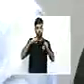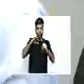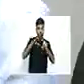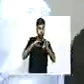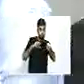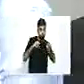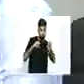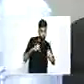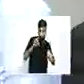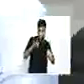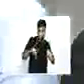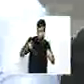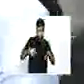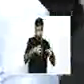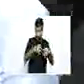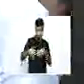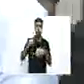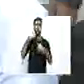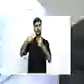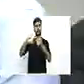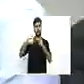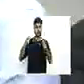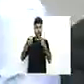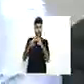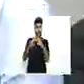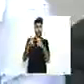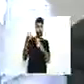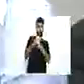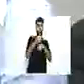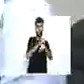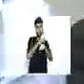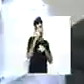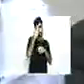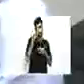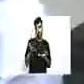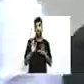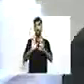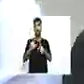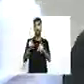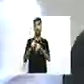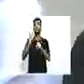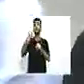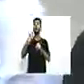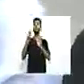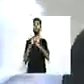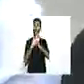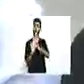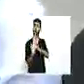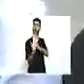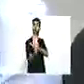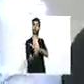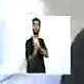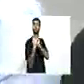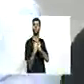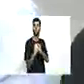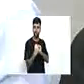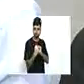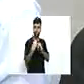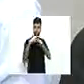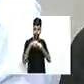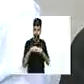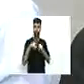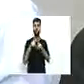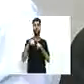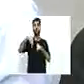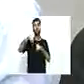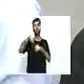mairim é uma cidade menor que Viçosa Todos nós sabemos mas também é um modelo pro Brasil inteiro inclusive já